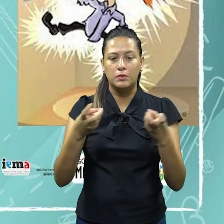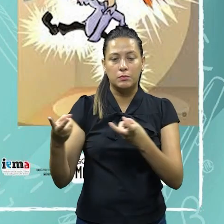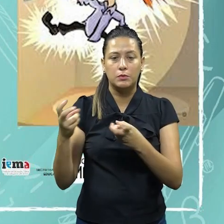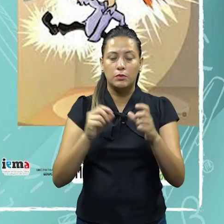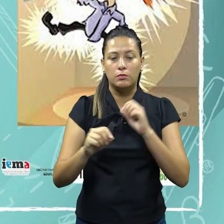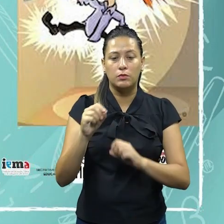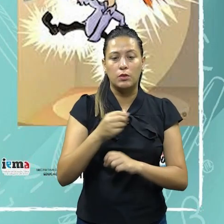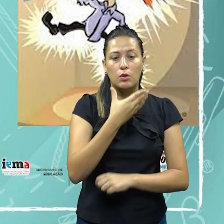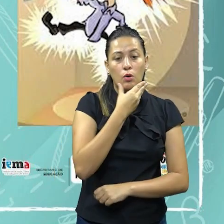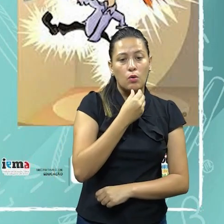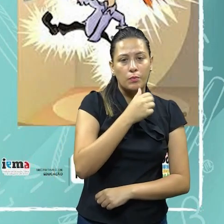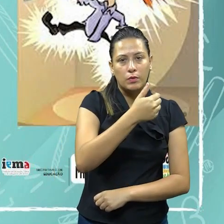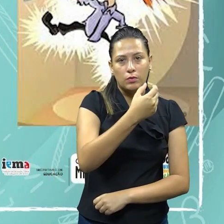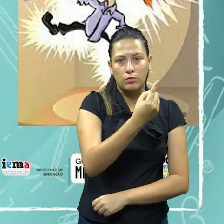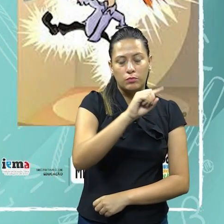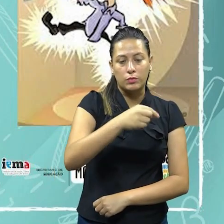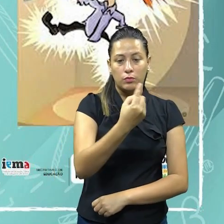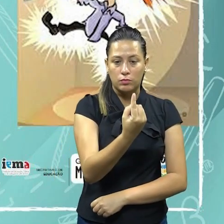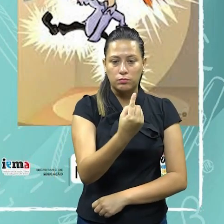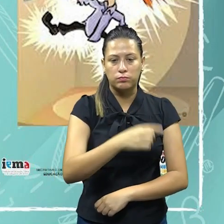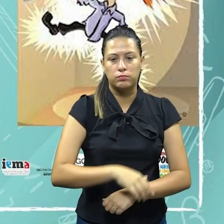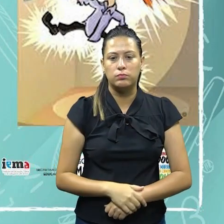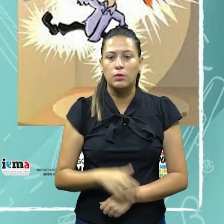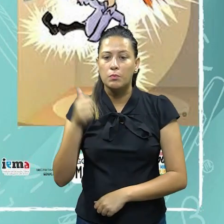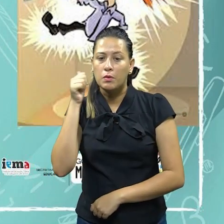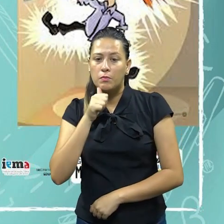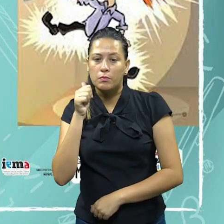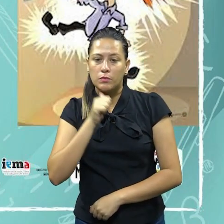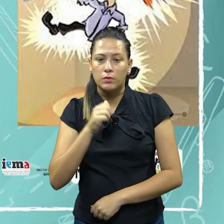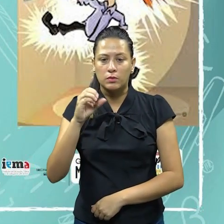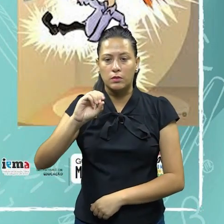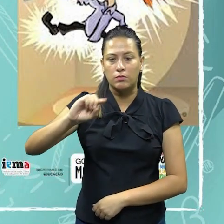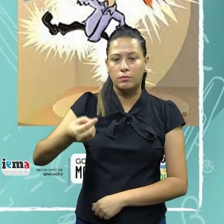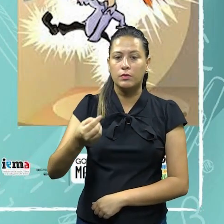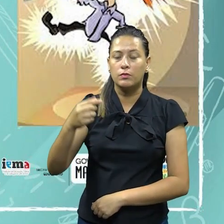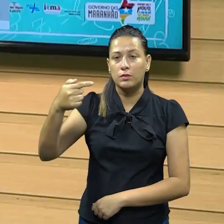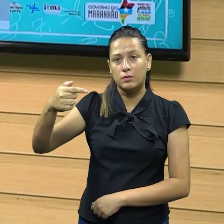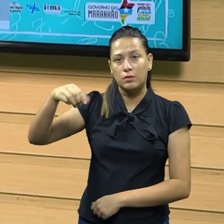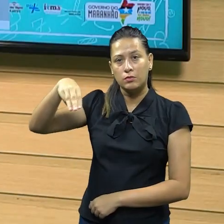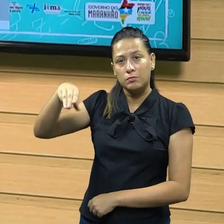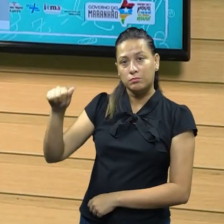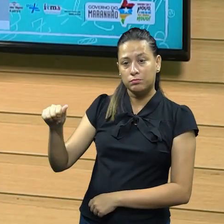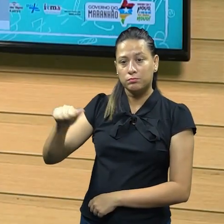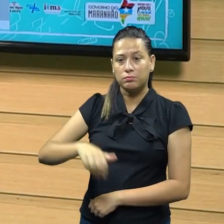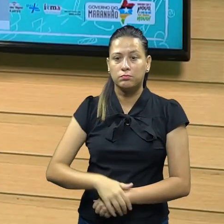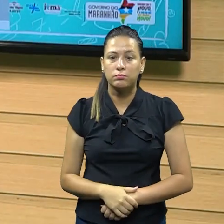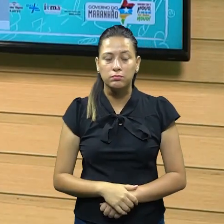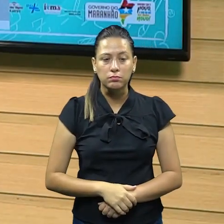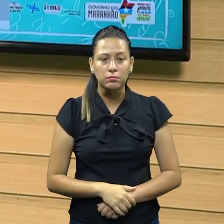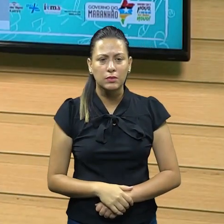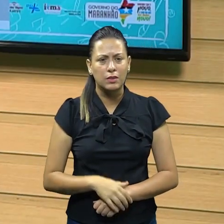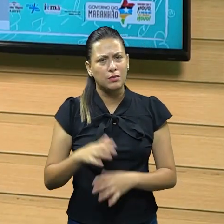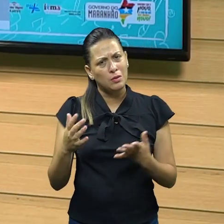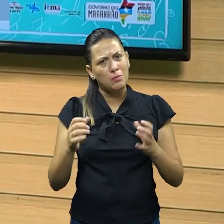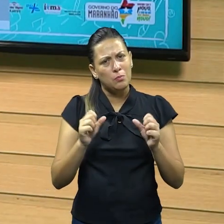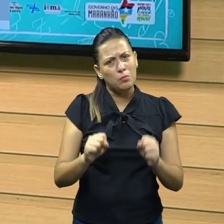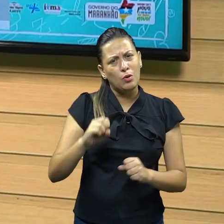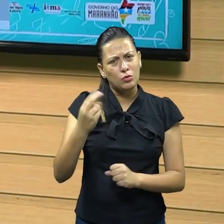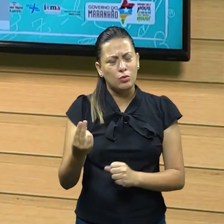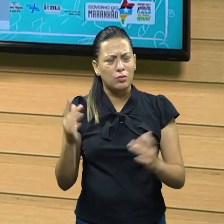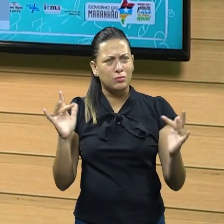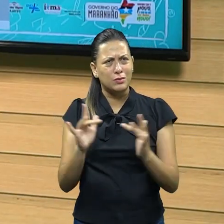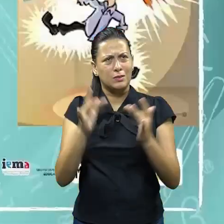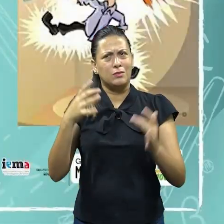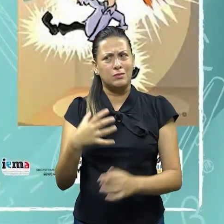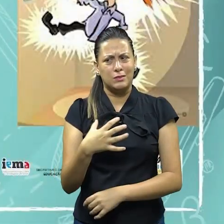homens 1,1 mA, para a mulher 0,7 mA. É aquele momento em que a pessoa pode ou não sentir o